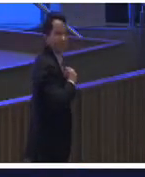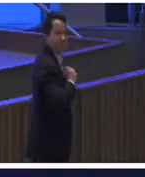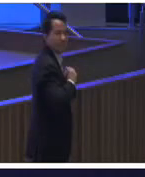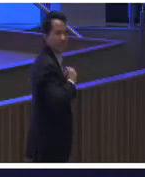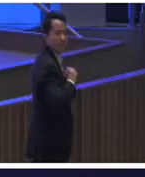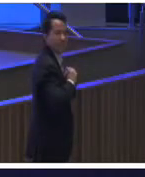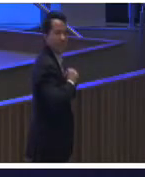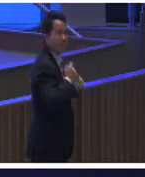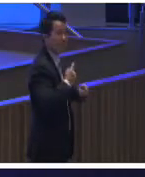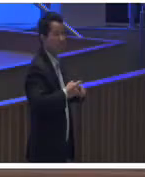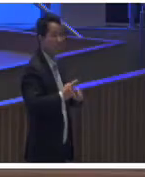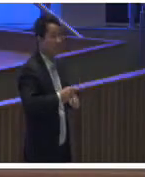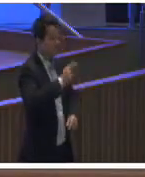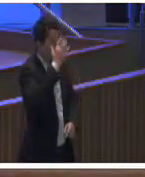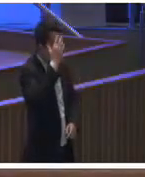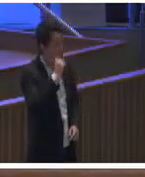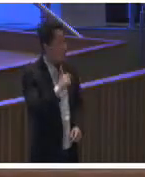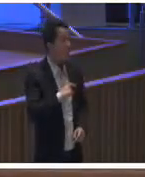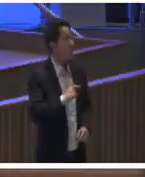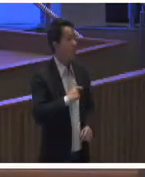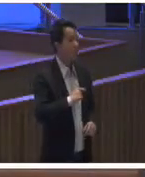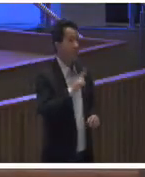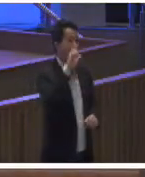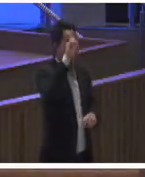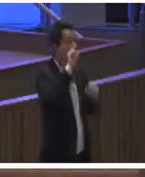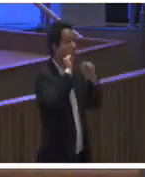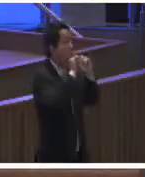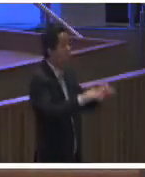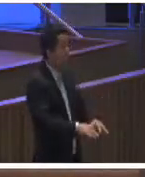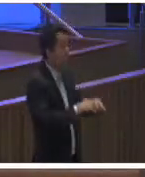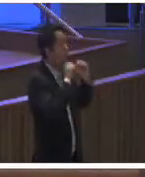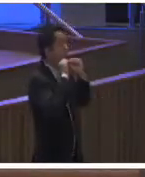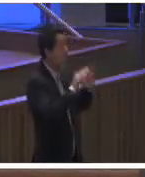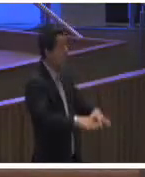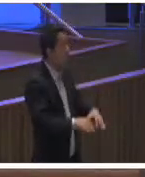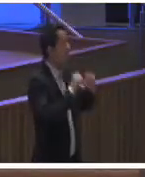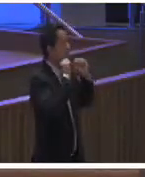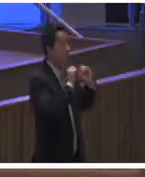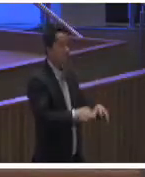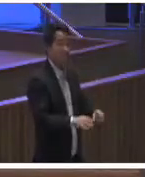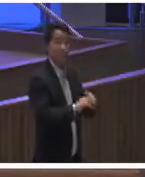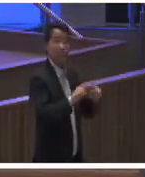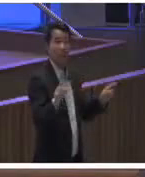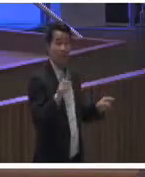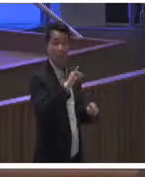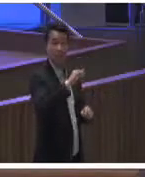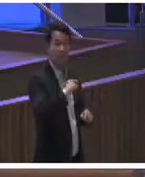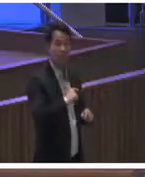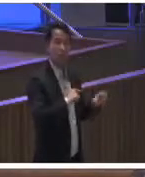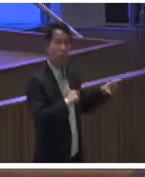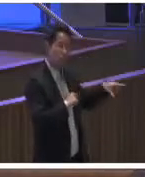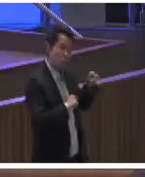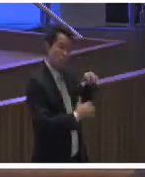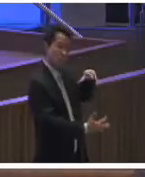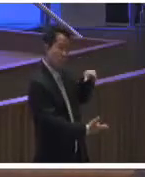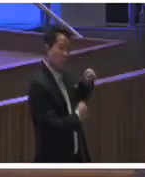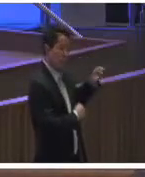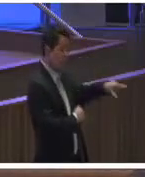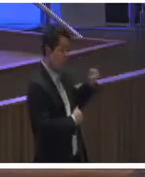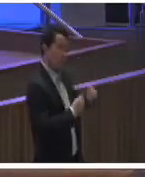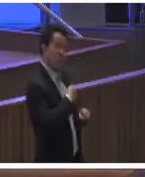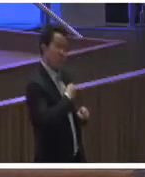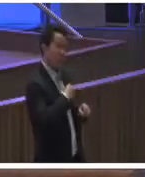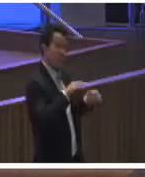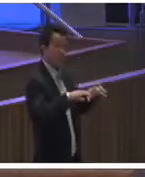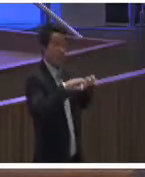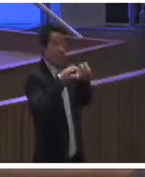nas áreas que são importantes para você. Não quer dizer que a penúria vem sobre aquela pessoa, essa pessoa. Ele